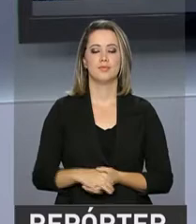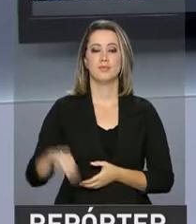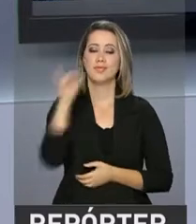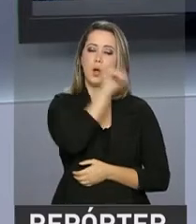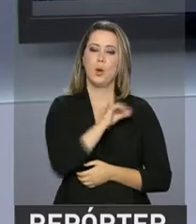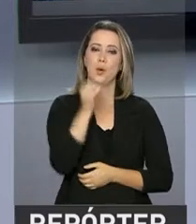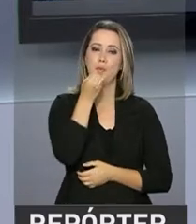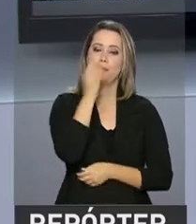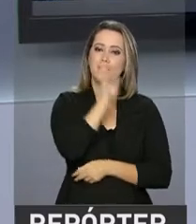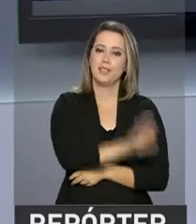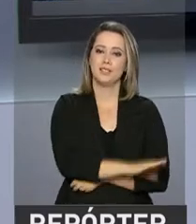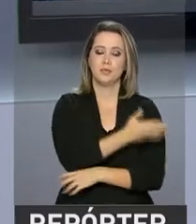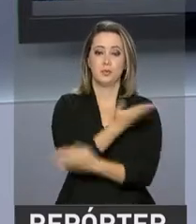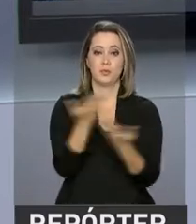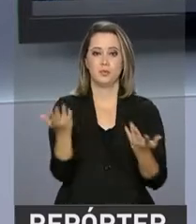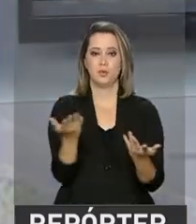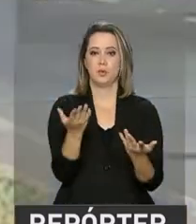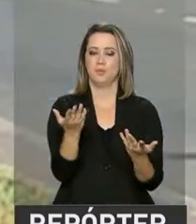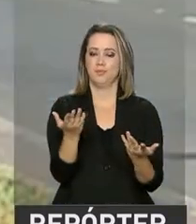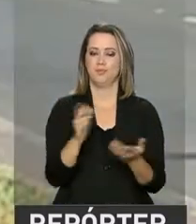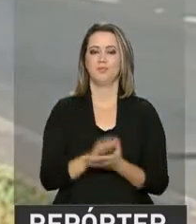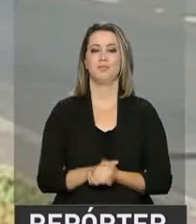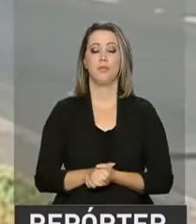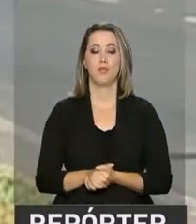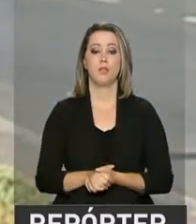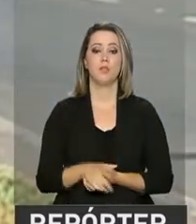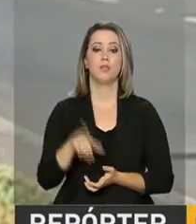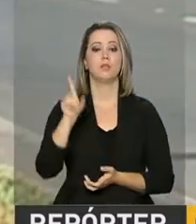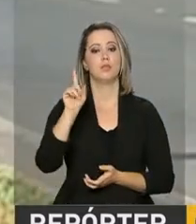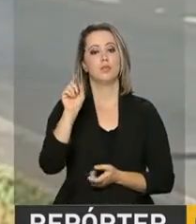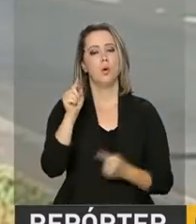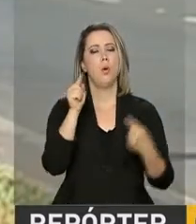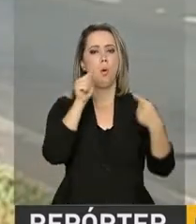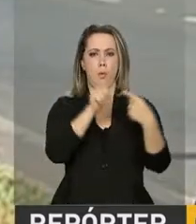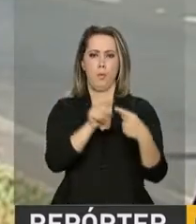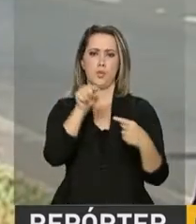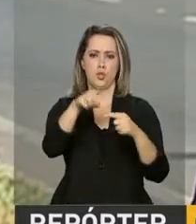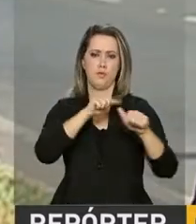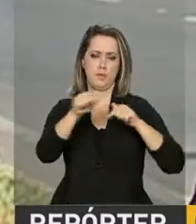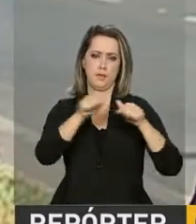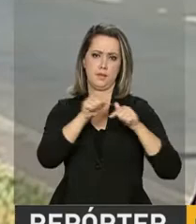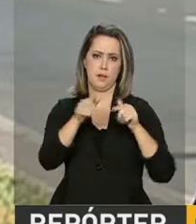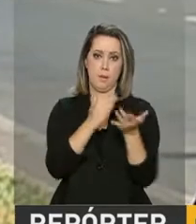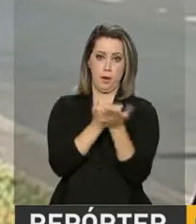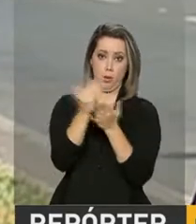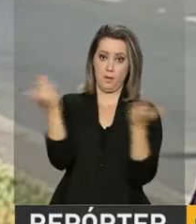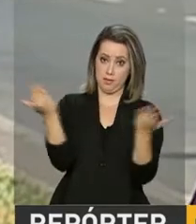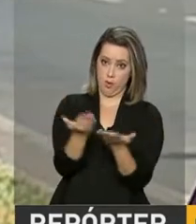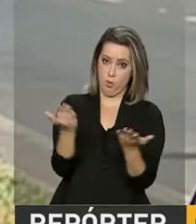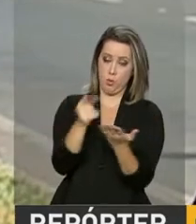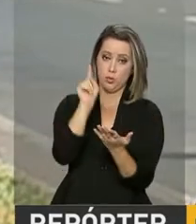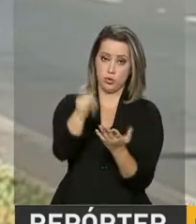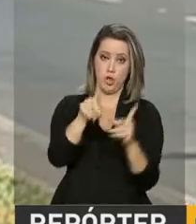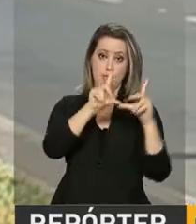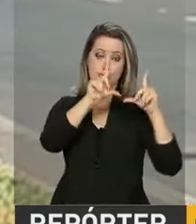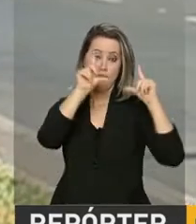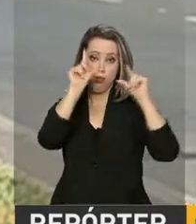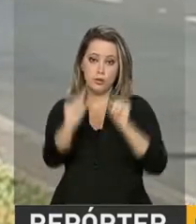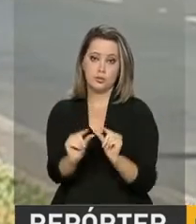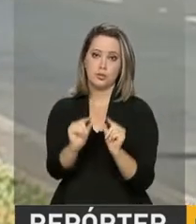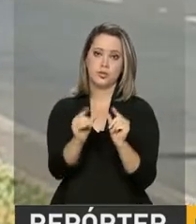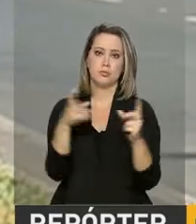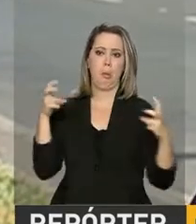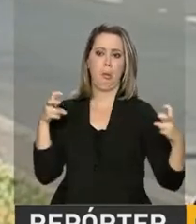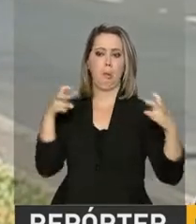Olá, Roberto. Boa tarde. Uma boa tarde a todos. É isso mesmo. O objetivo dessa operação que começa hoje é reduzir os índices